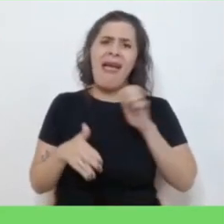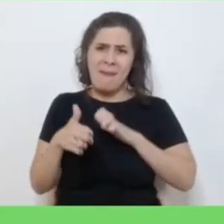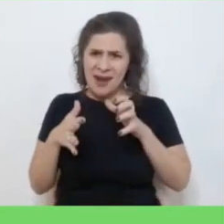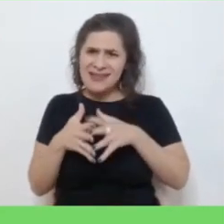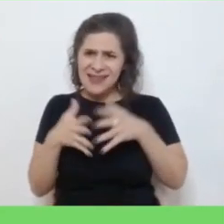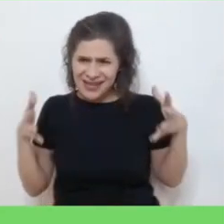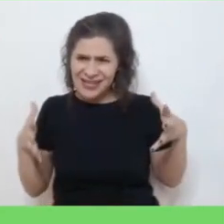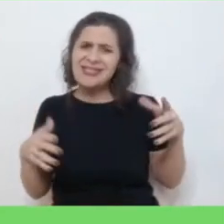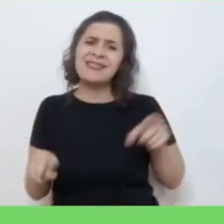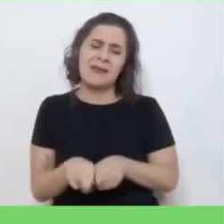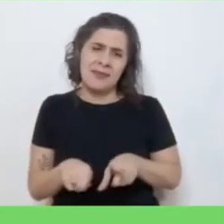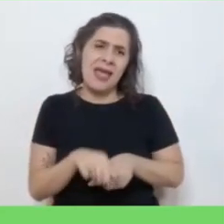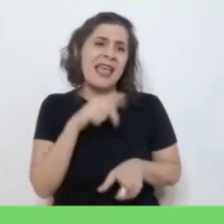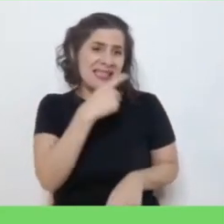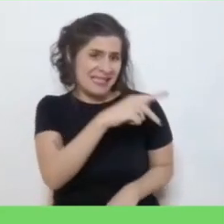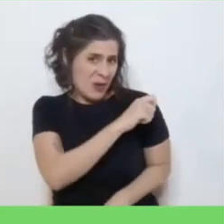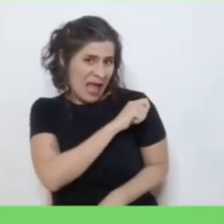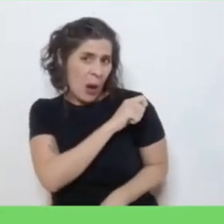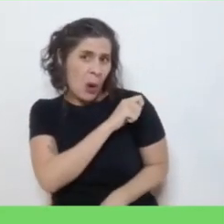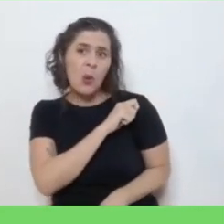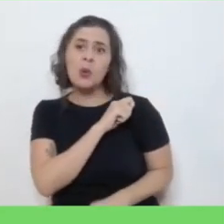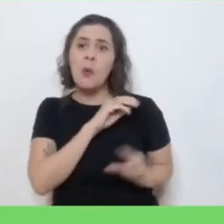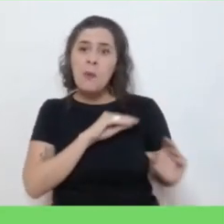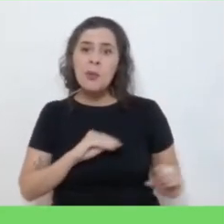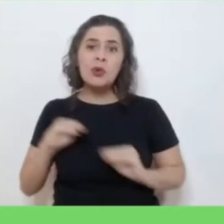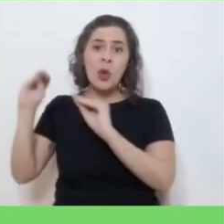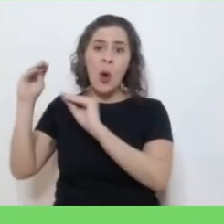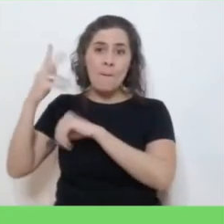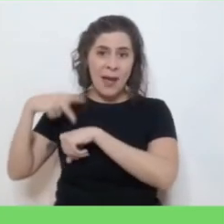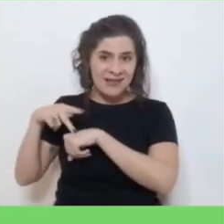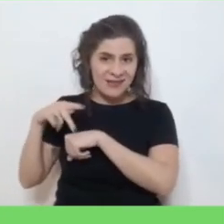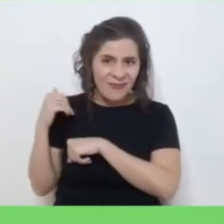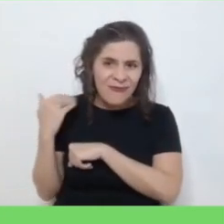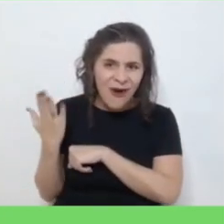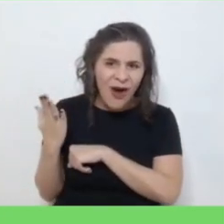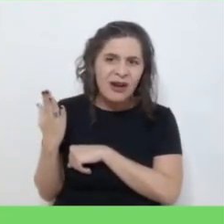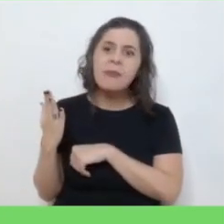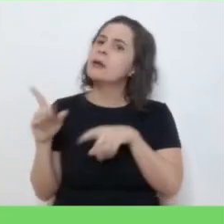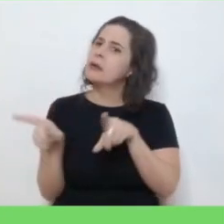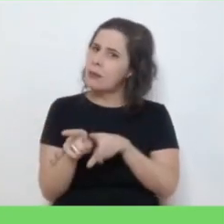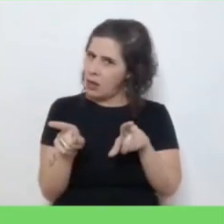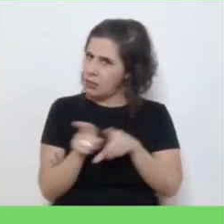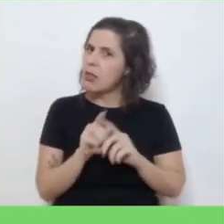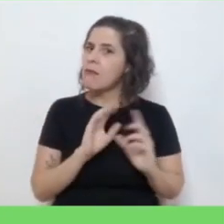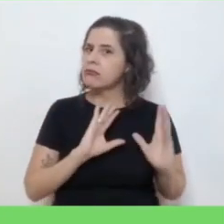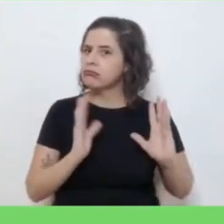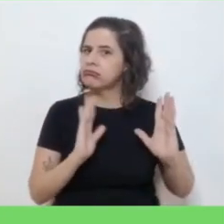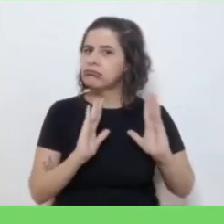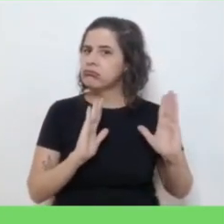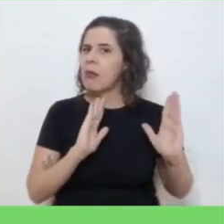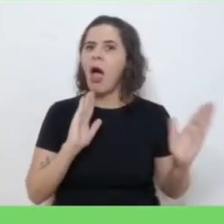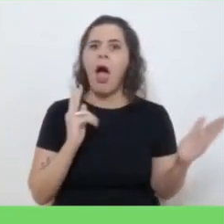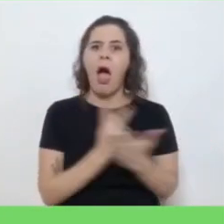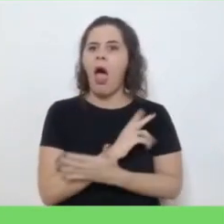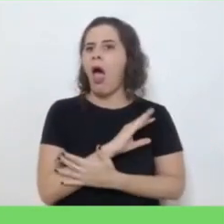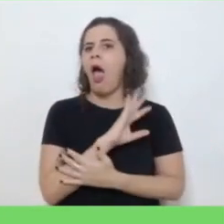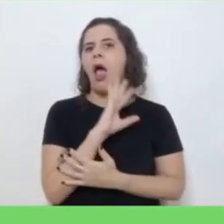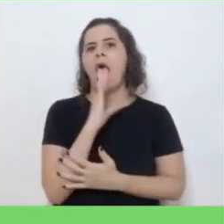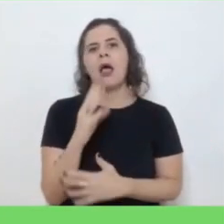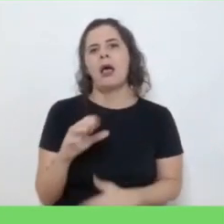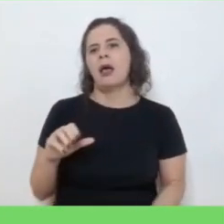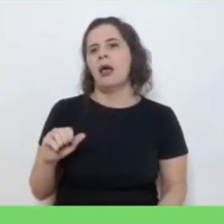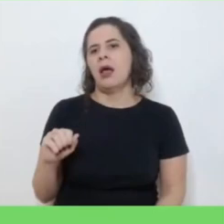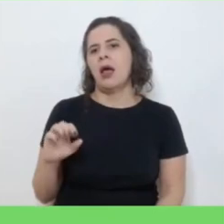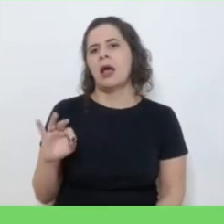falou dos seus alunos que foram lá para fora, mas a gente teve um fenômeno aí que mudou o jogo, que foi a aquisição da Activision